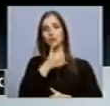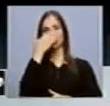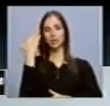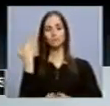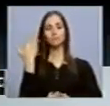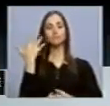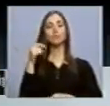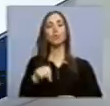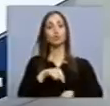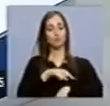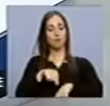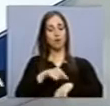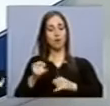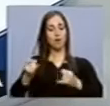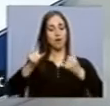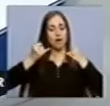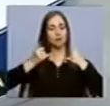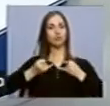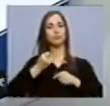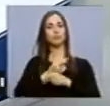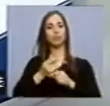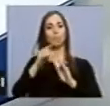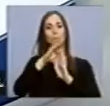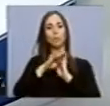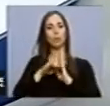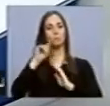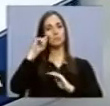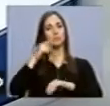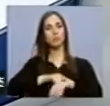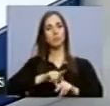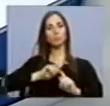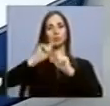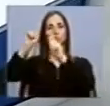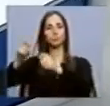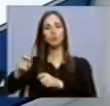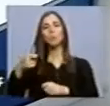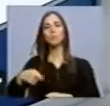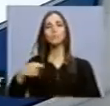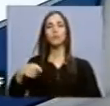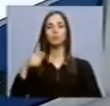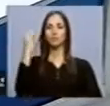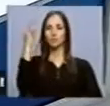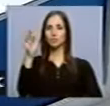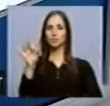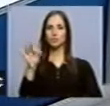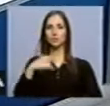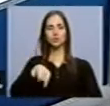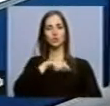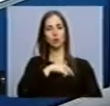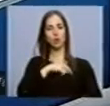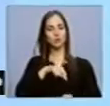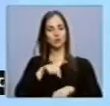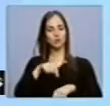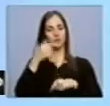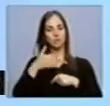Hoje, uma hora mais cedo, devido à emissão especial da tomada de posse do Presidente francês. Começamos esta semana